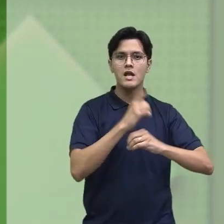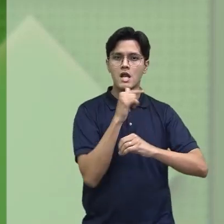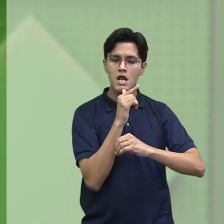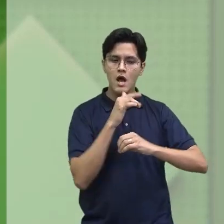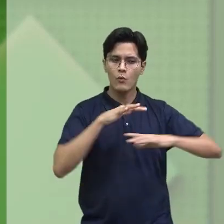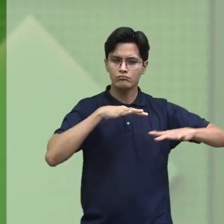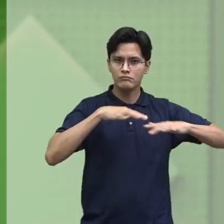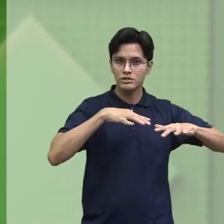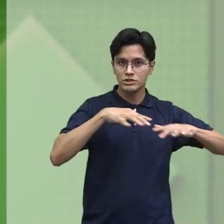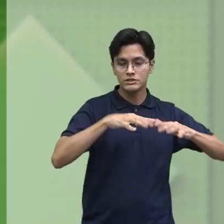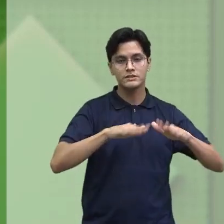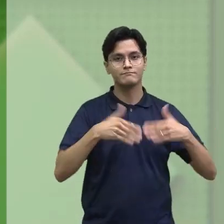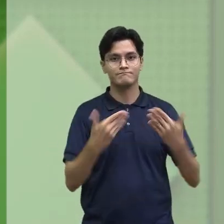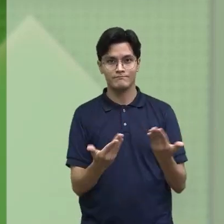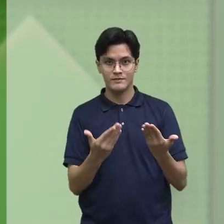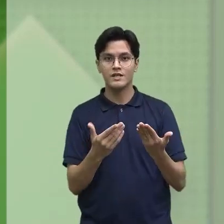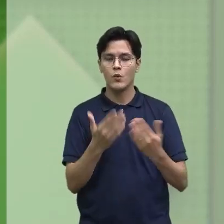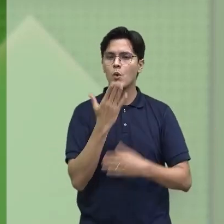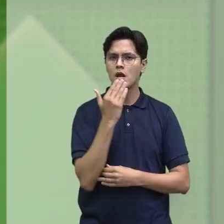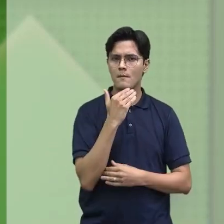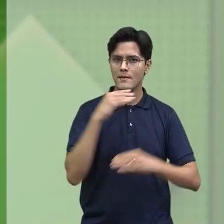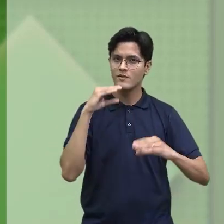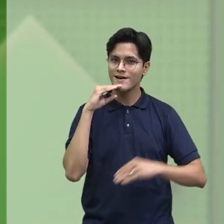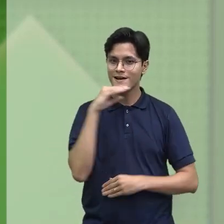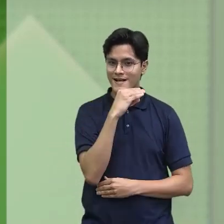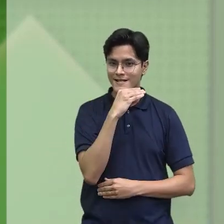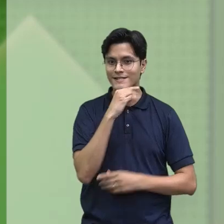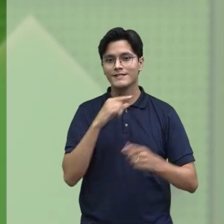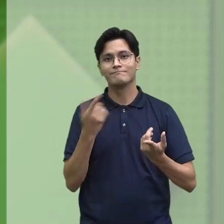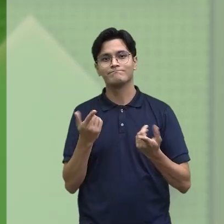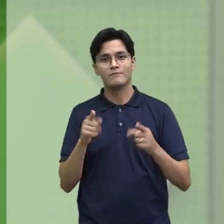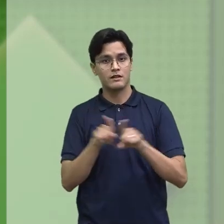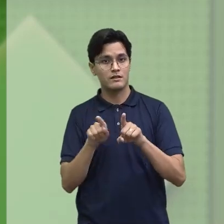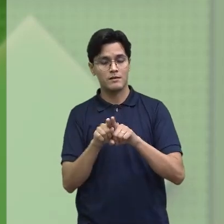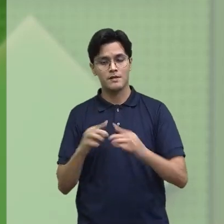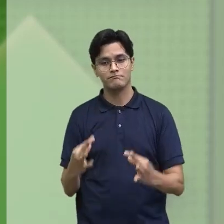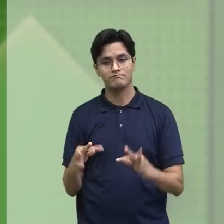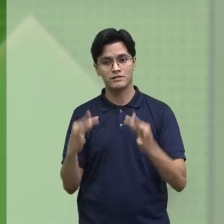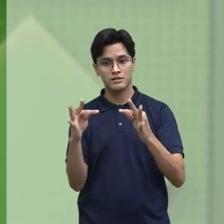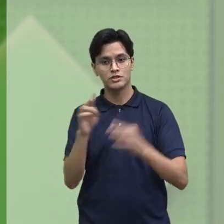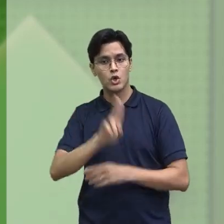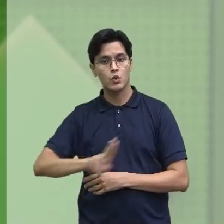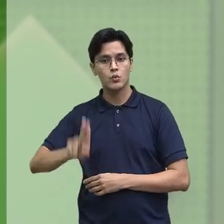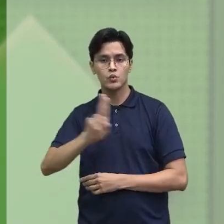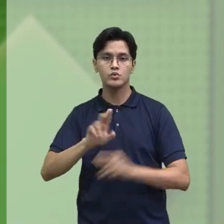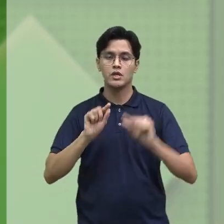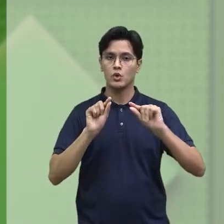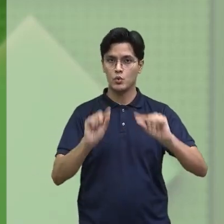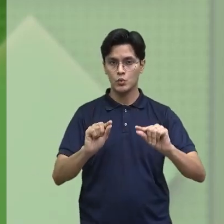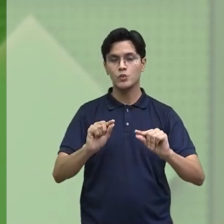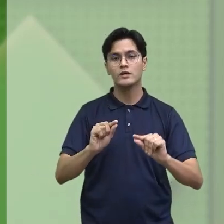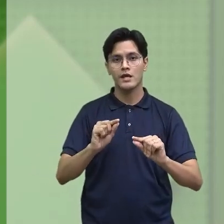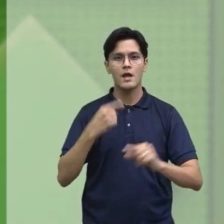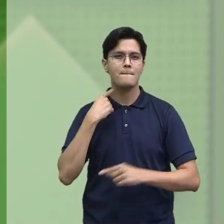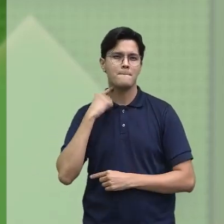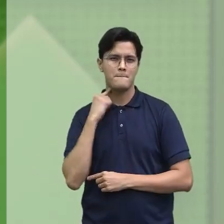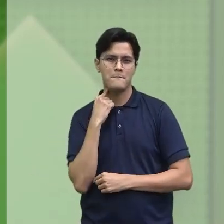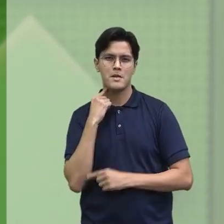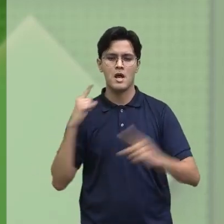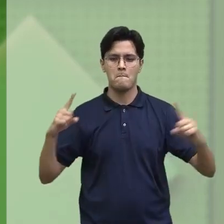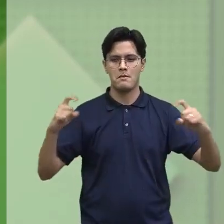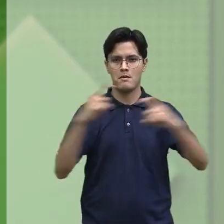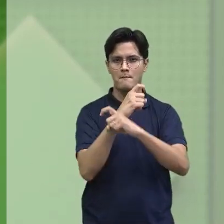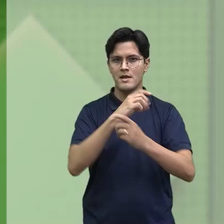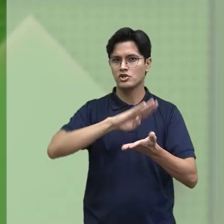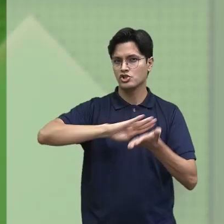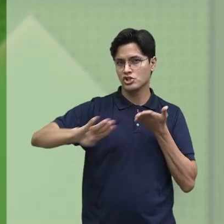alimento. E aí, essa tecnologia, ela também vai ser utilizada para tirar ali os micro-organismos, porque afinal de contas,